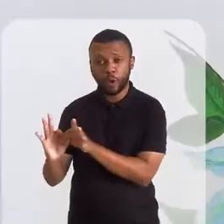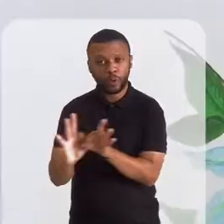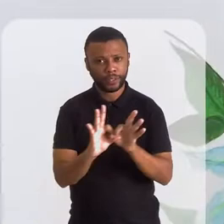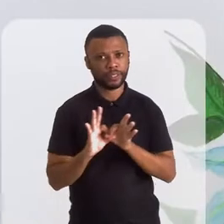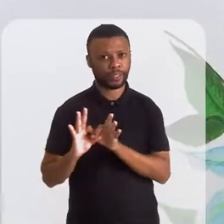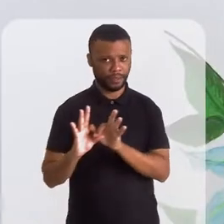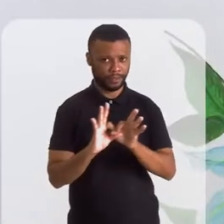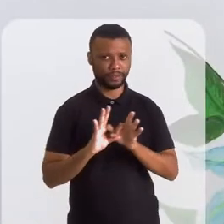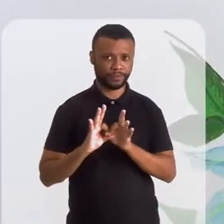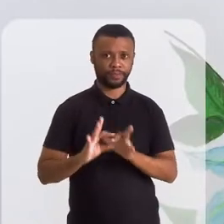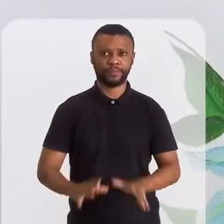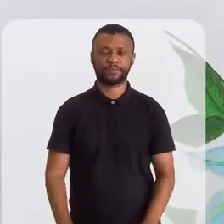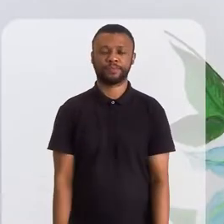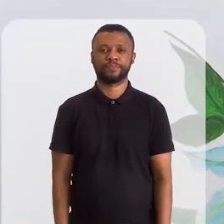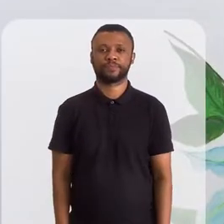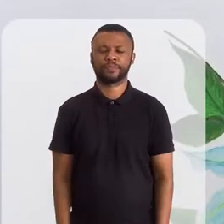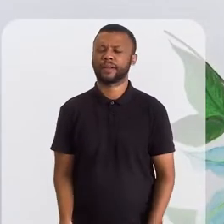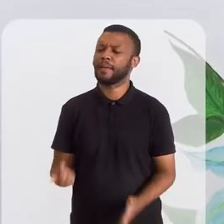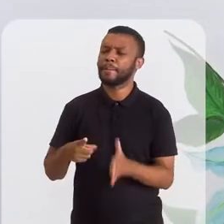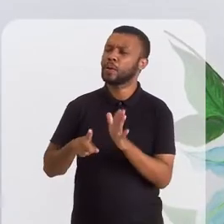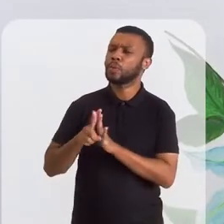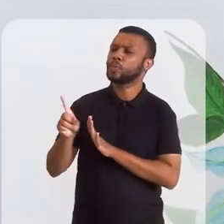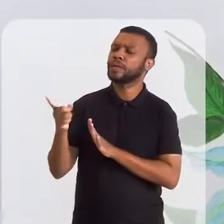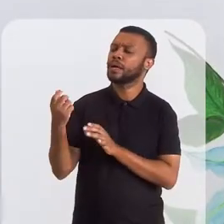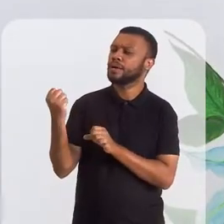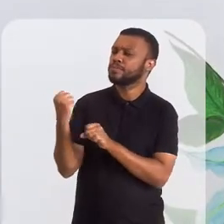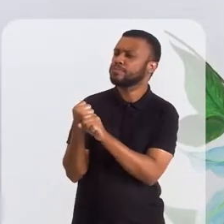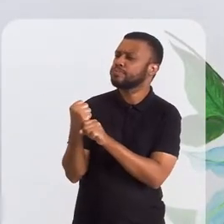religião. Há quantos anos